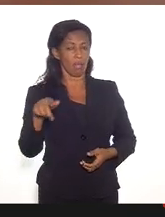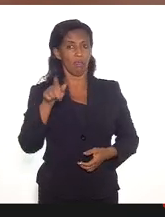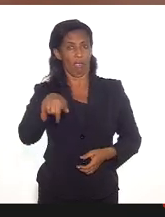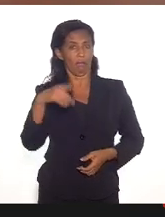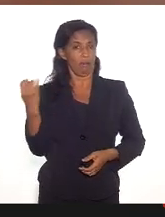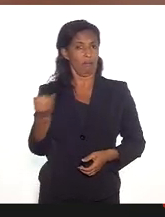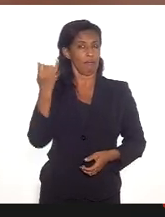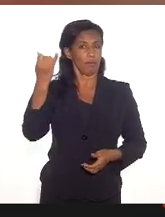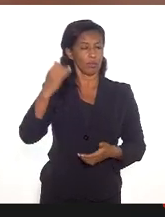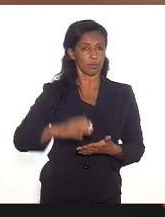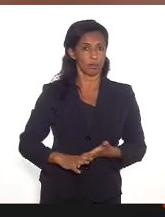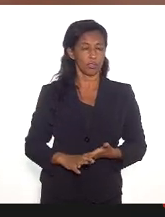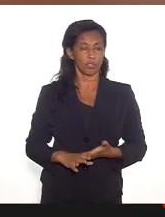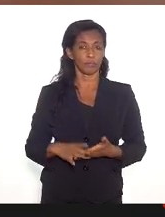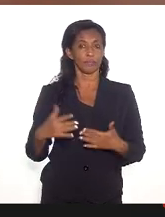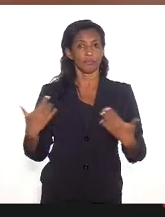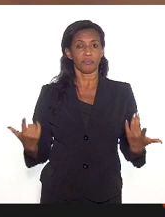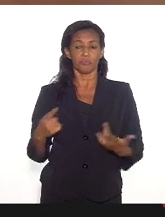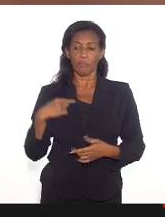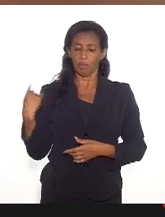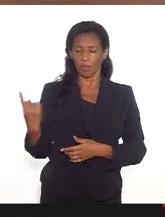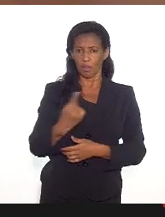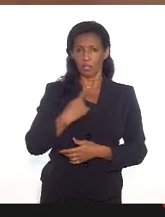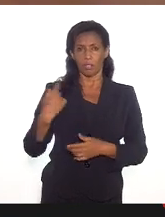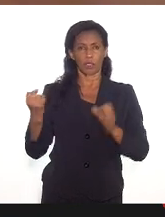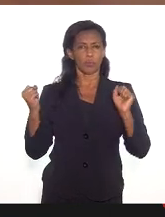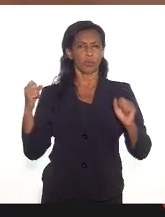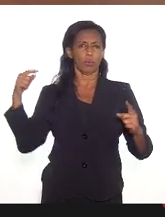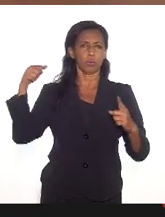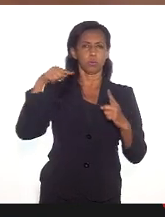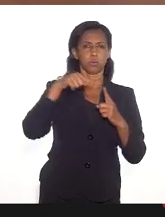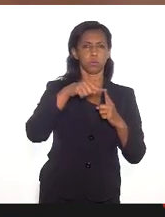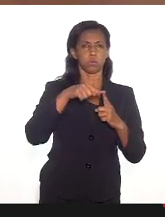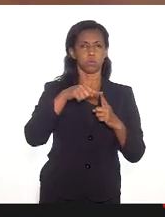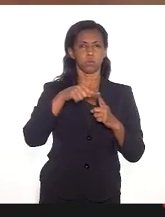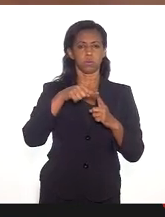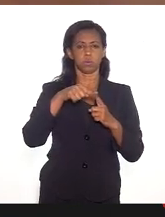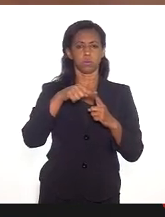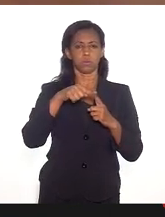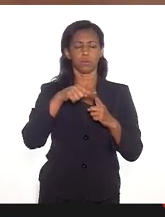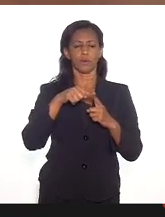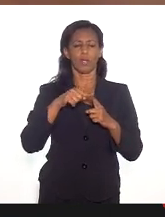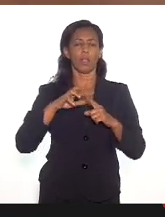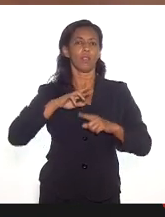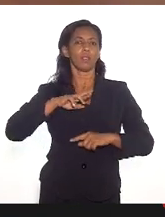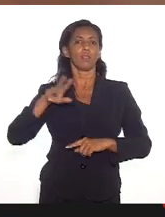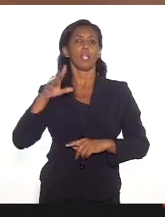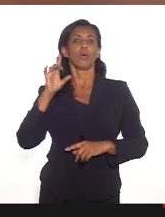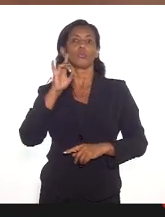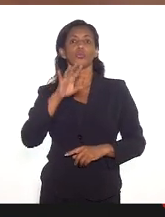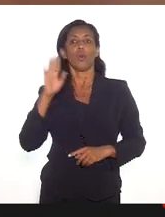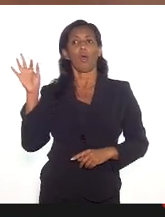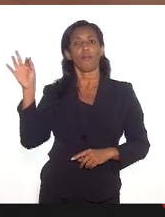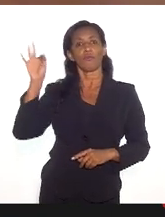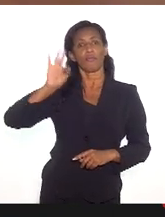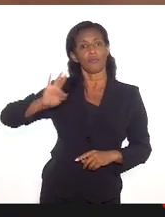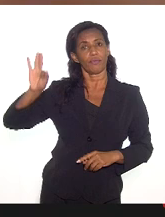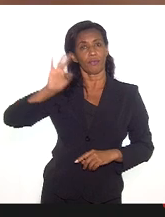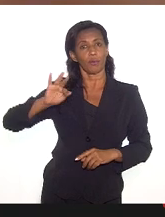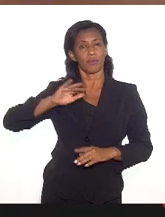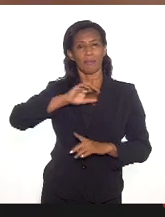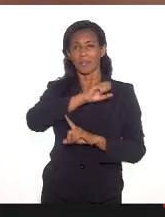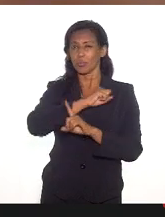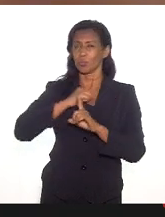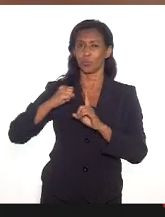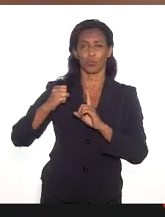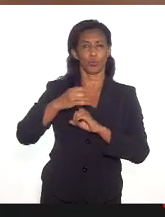importante, e com isso nós podermos atingir, de fato, não só as universidades, mas a